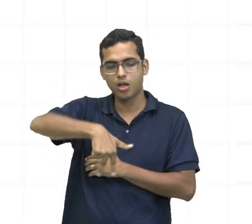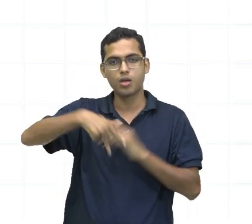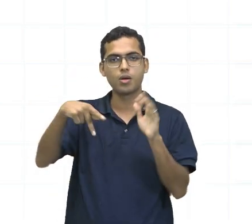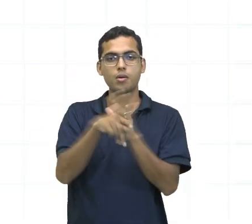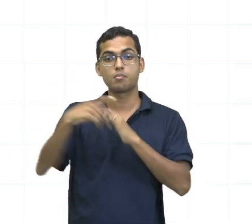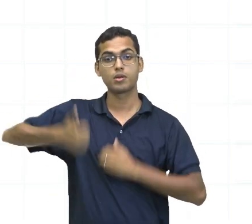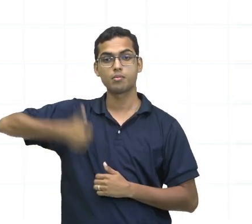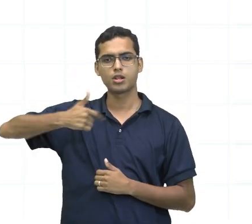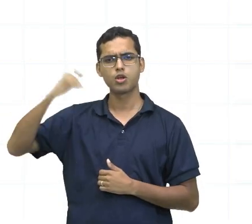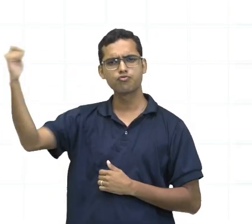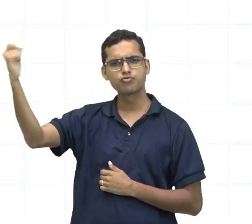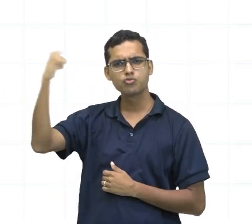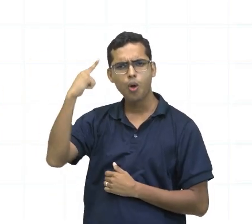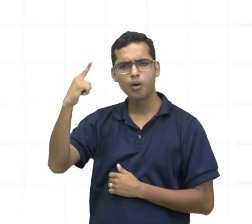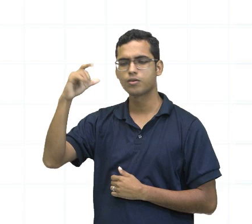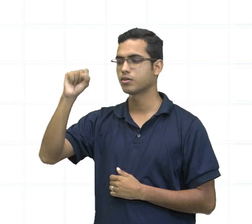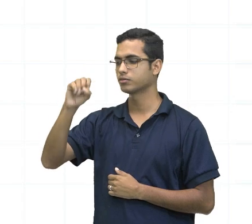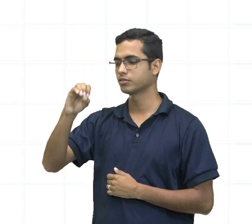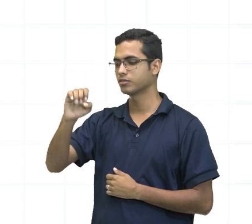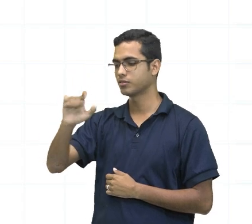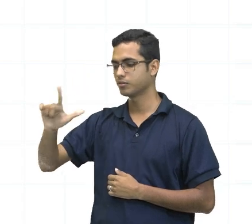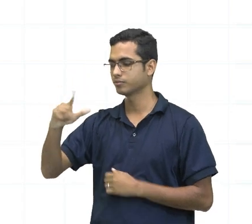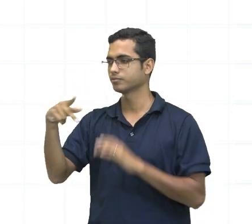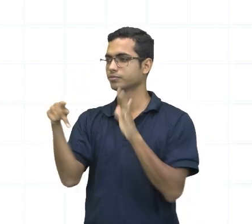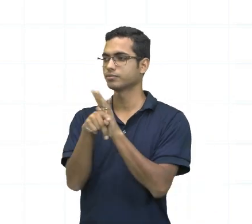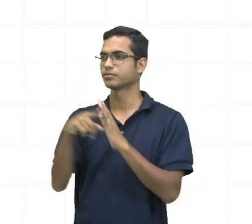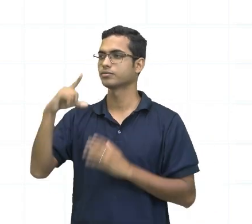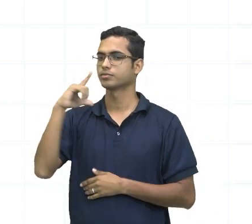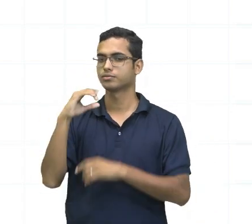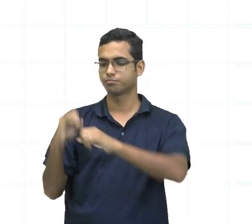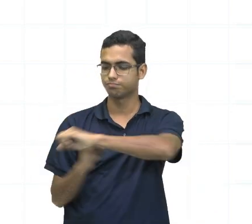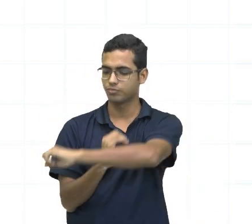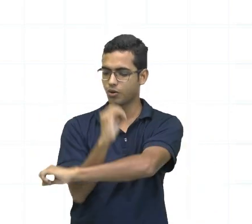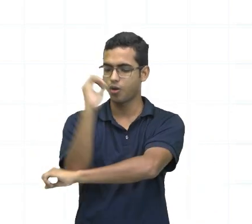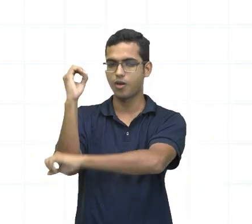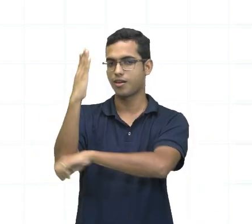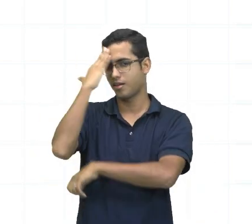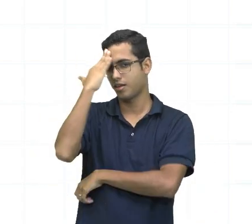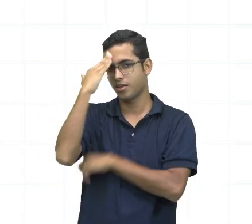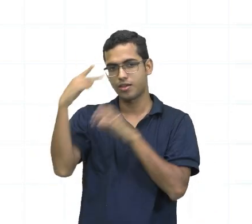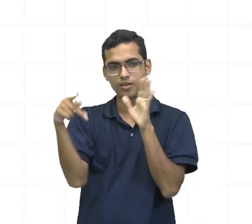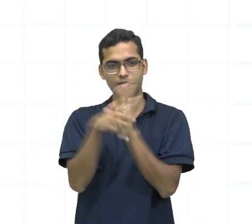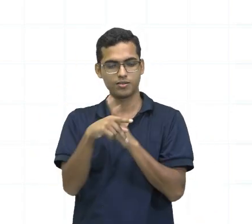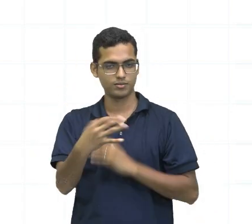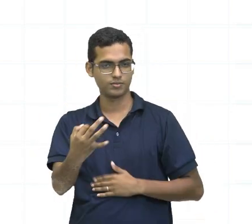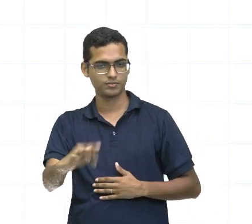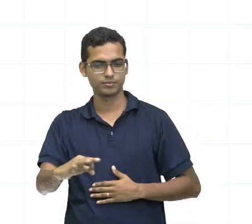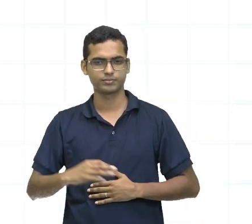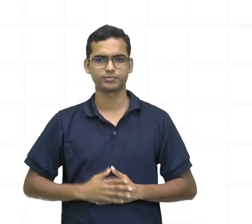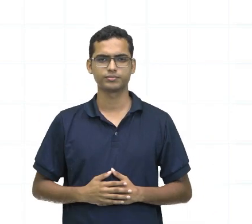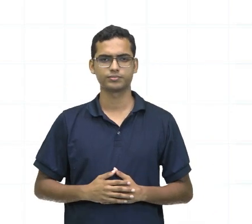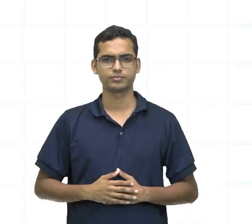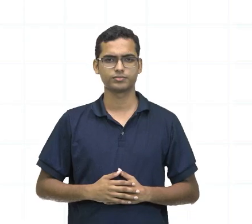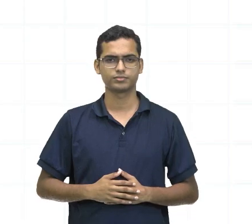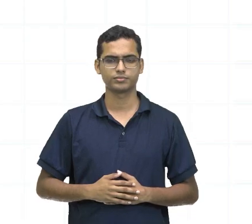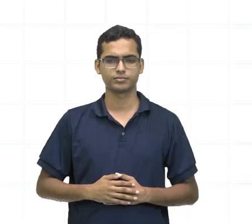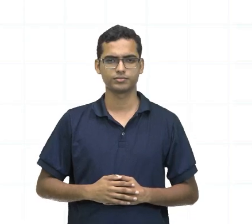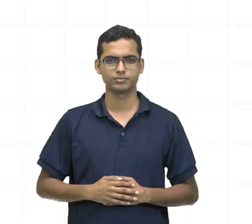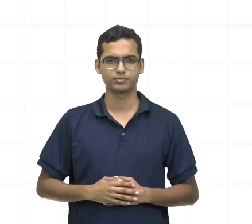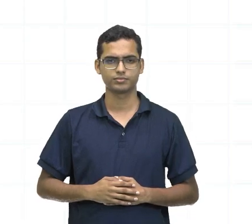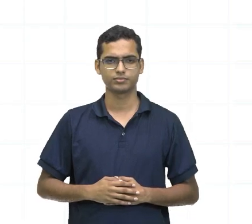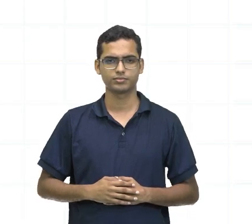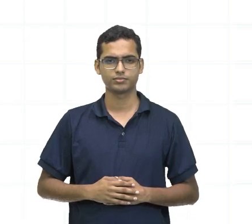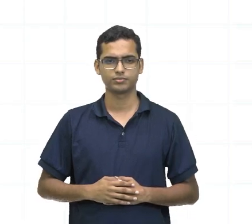ponto é identificar onde é que está o Sol. E a partir dele a gente consegue identificar onde é que é sul, norte, leste e oeste. Então, number